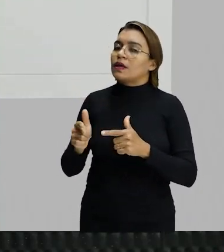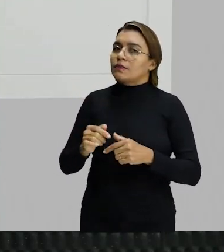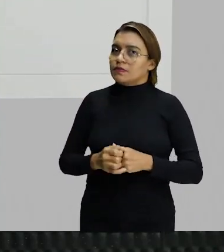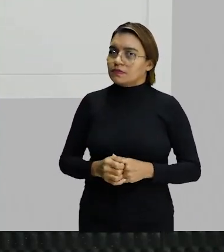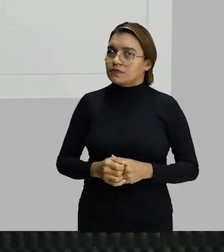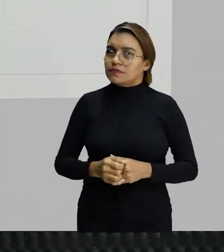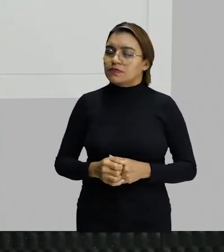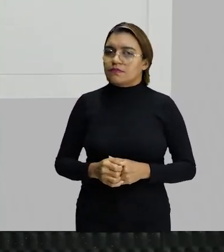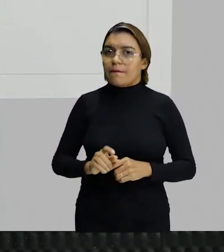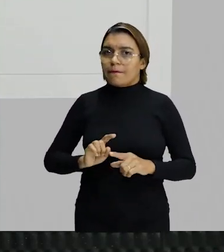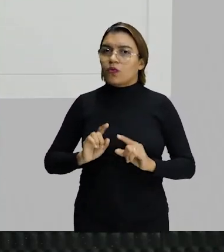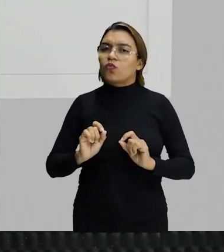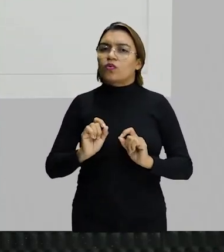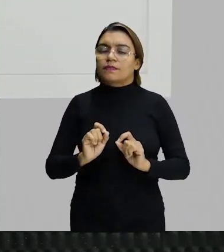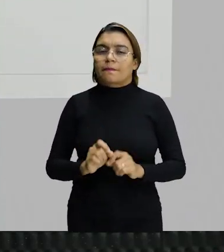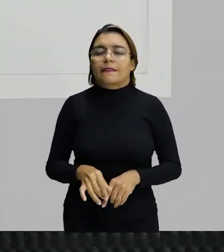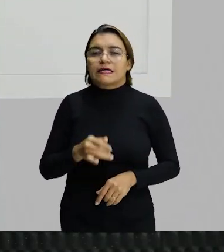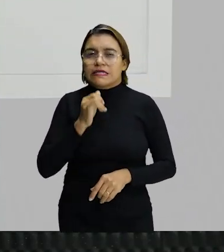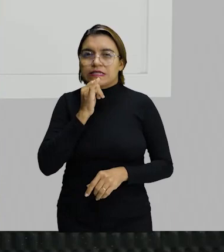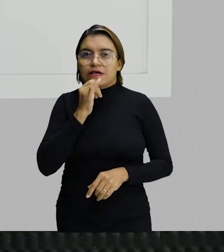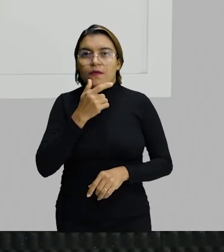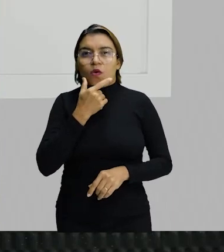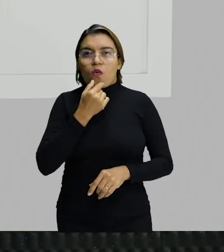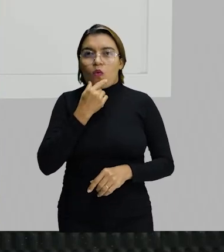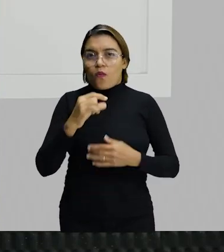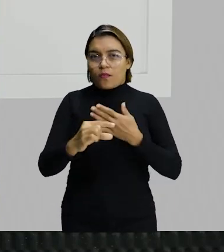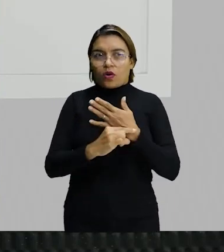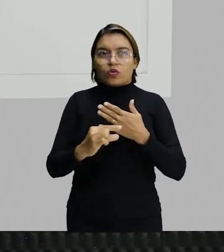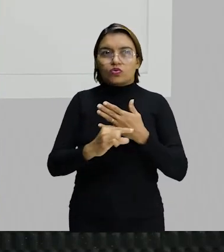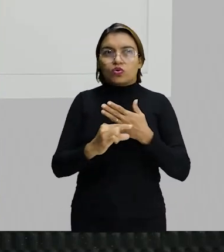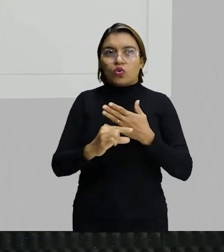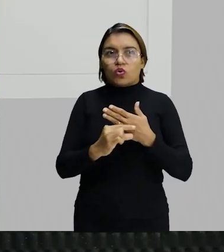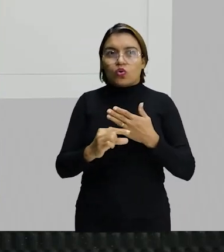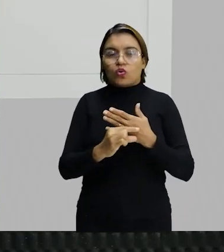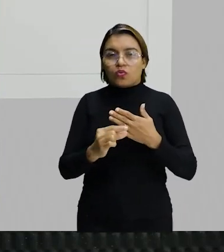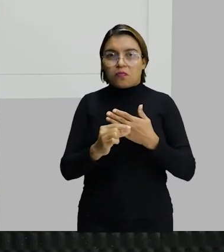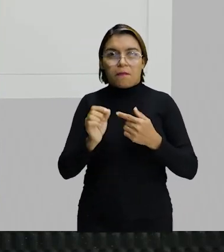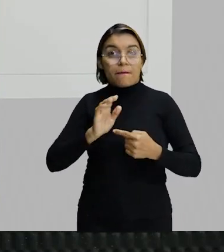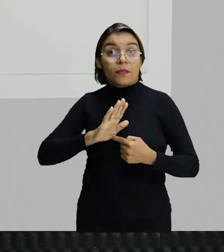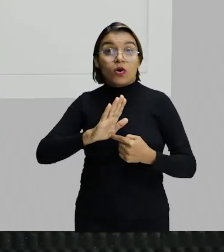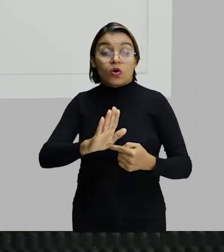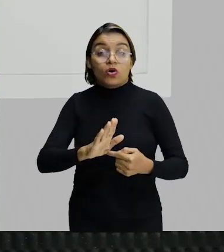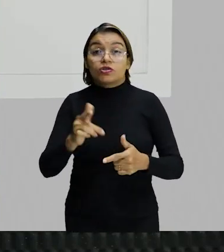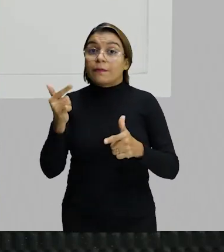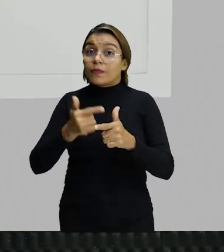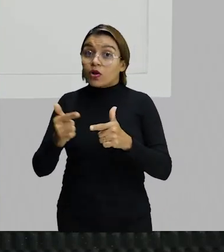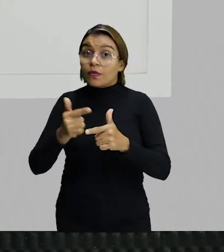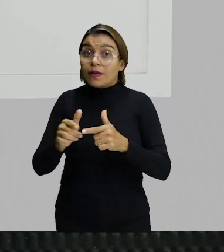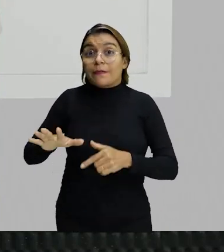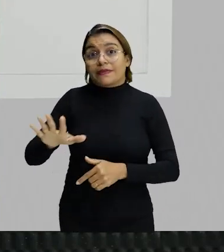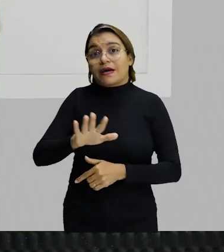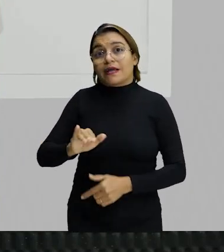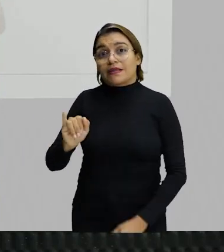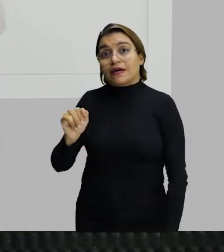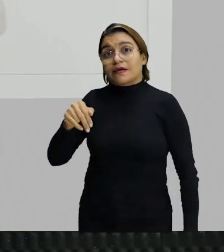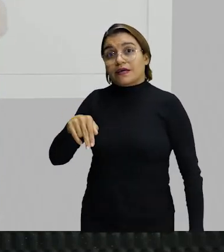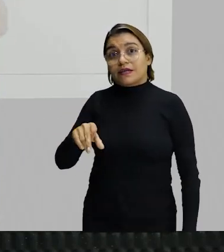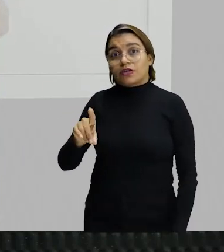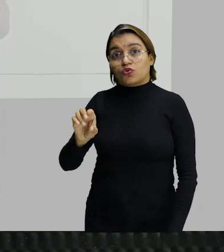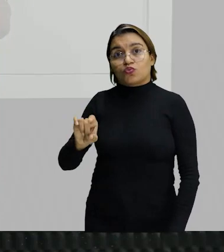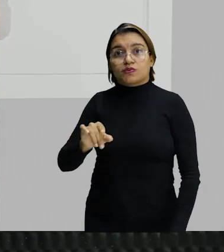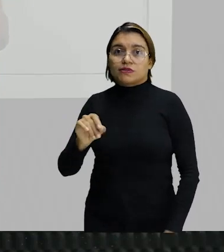Hume, certo? Aponta problemas na indução. Olha aqui.